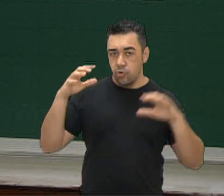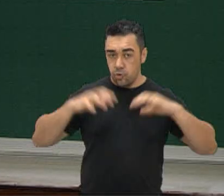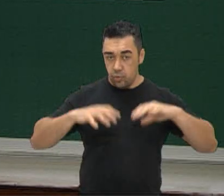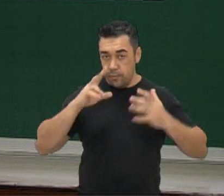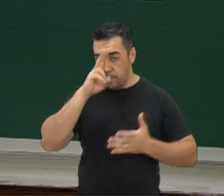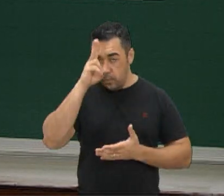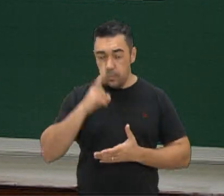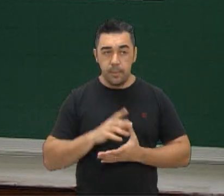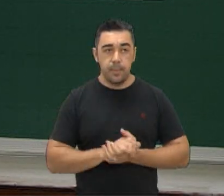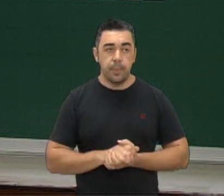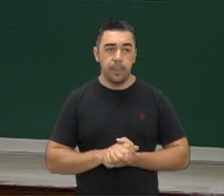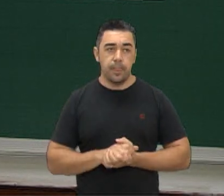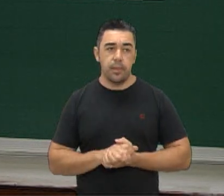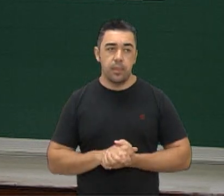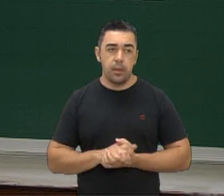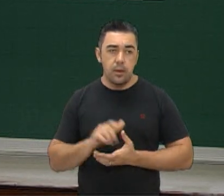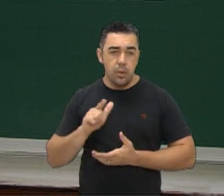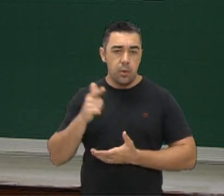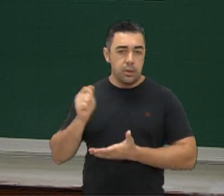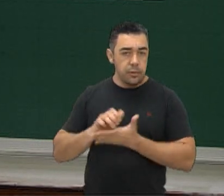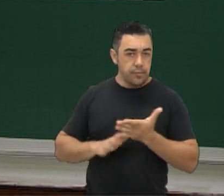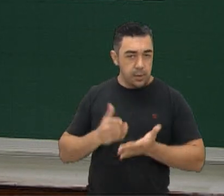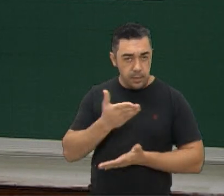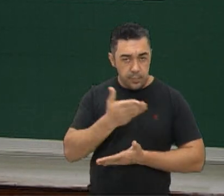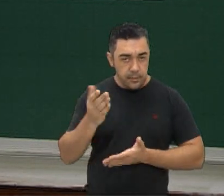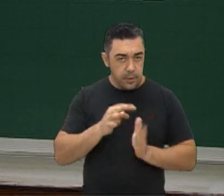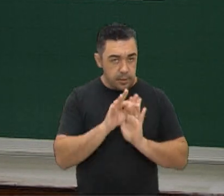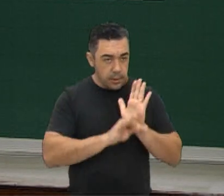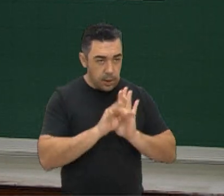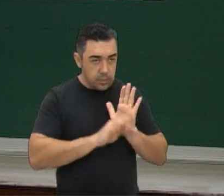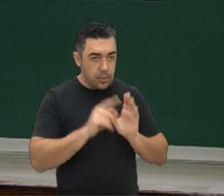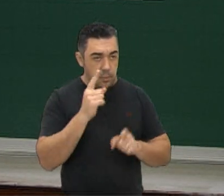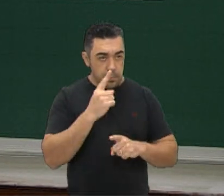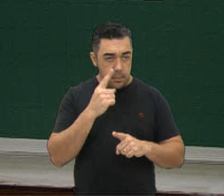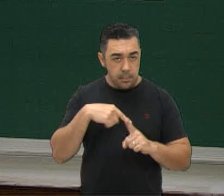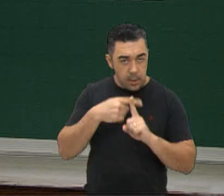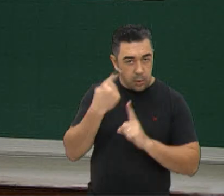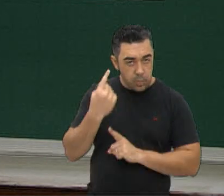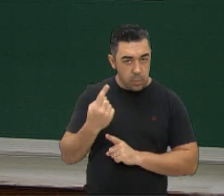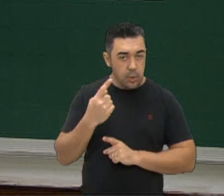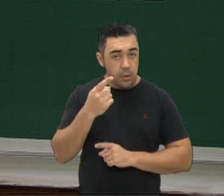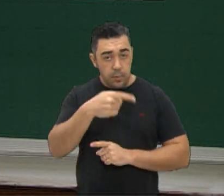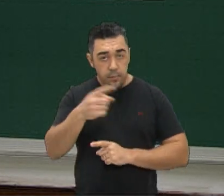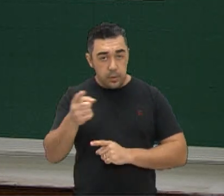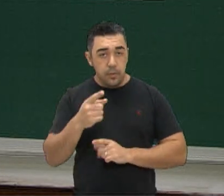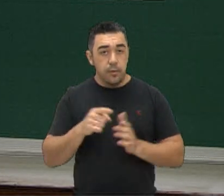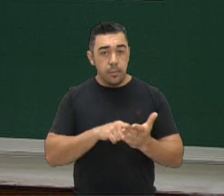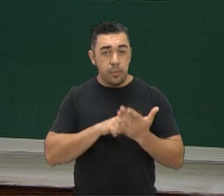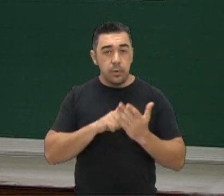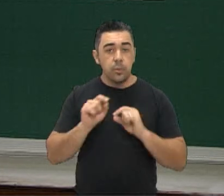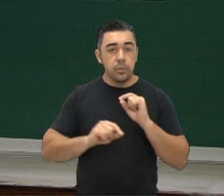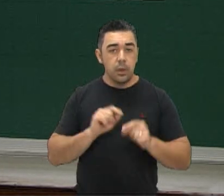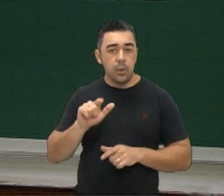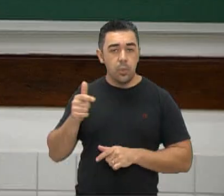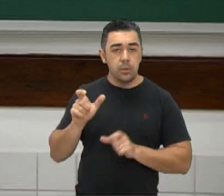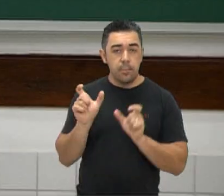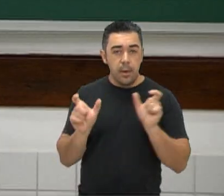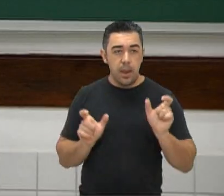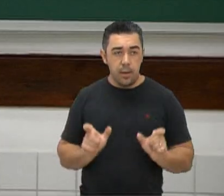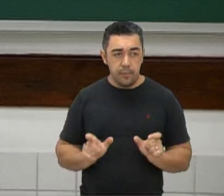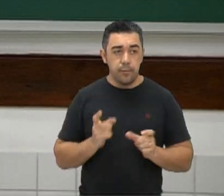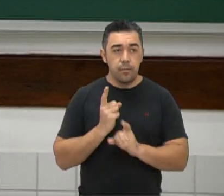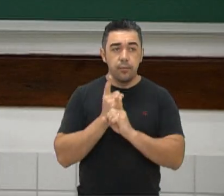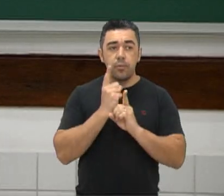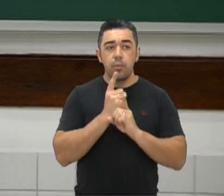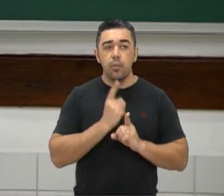mais forte. Um outro texto para vocês, né? Mais um texto, e agora vocês vão destacar outras palavras. Vocês